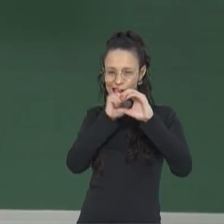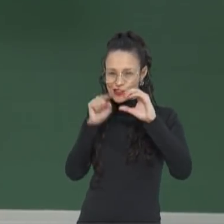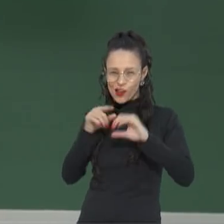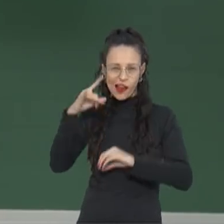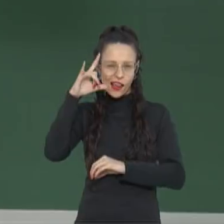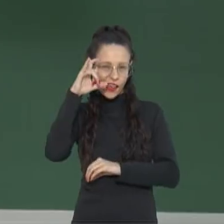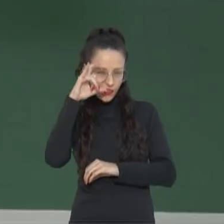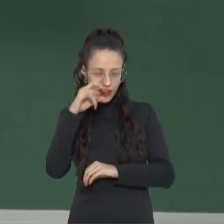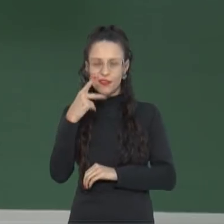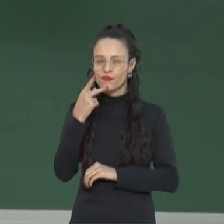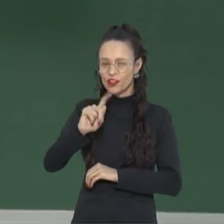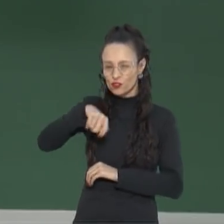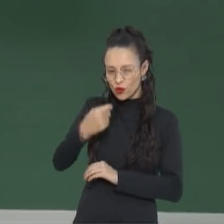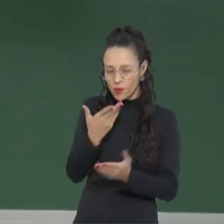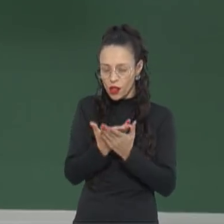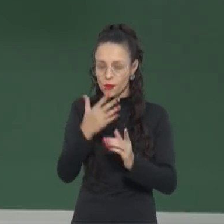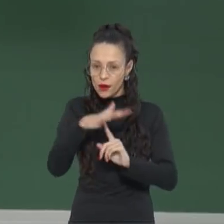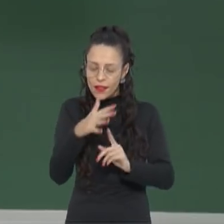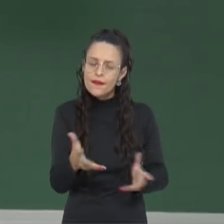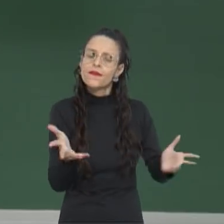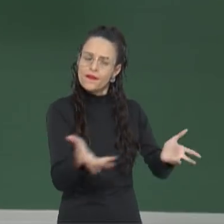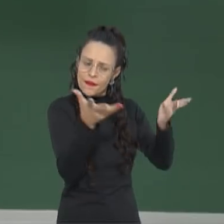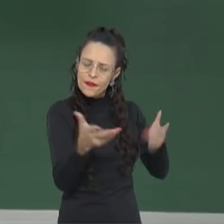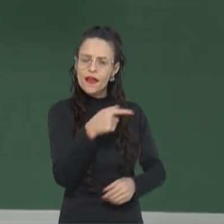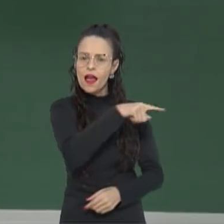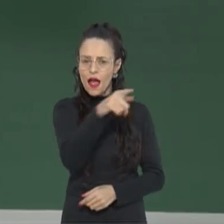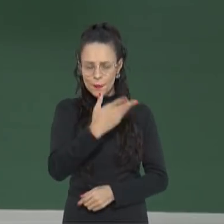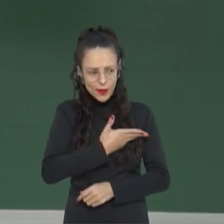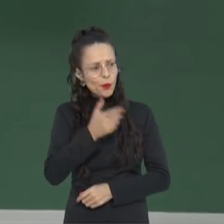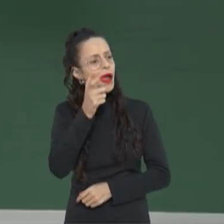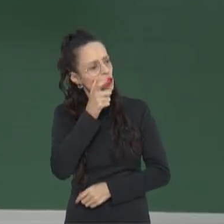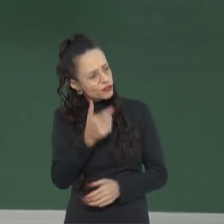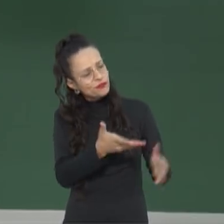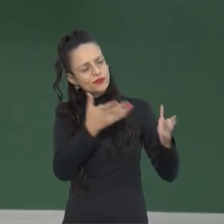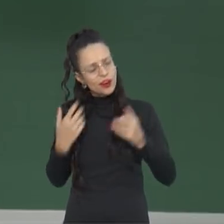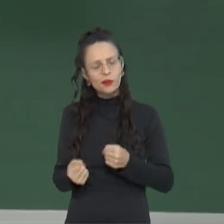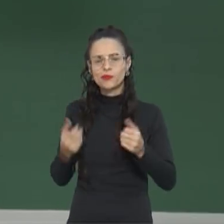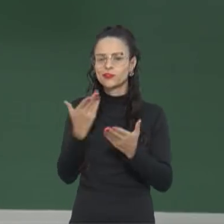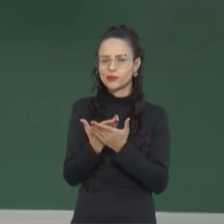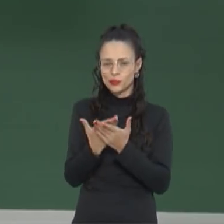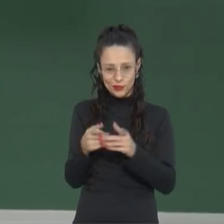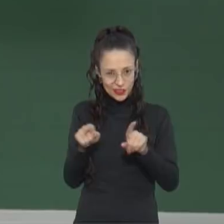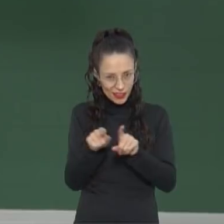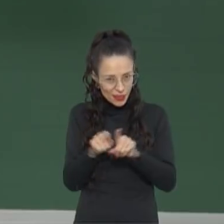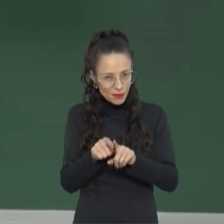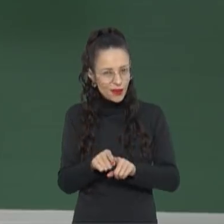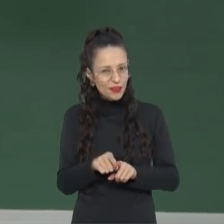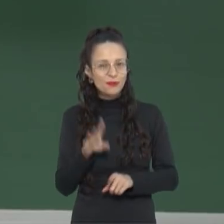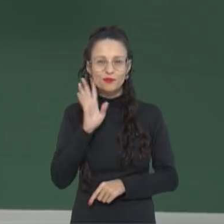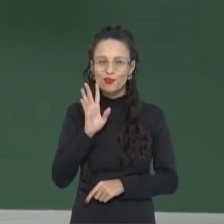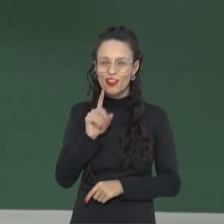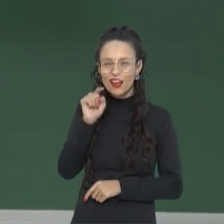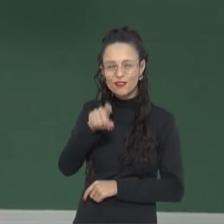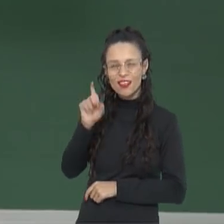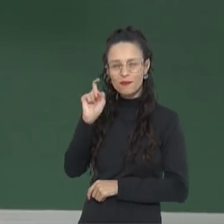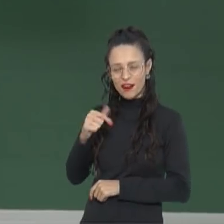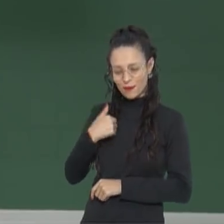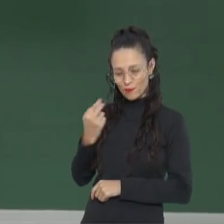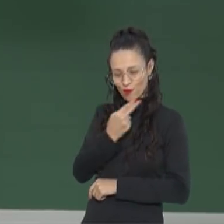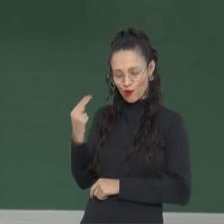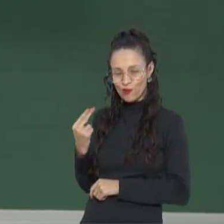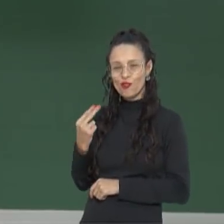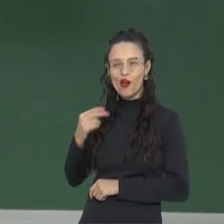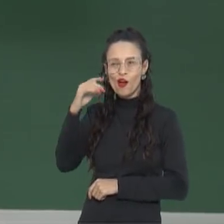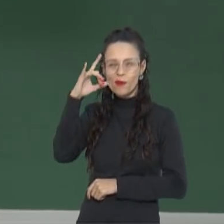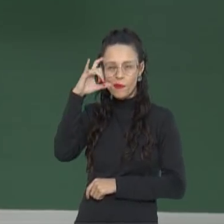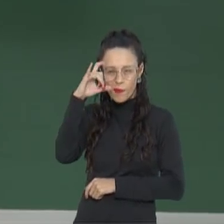fala do Aula Paraná, incentiva os amigos a assistir cada vez mais e a estudar cada vez mais. É muito legal lá quando marca nos stories, a gente